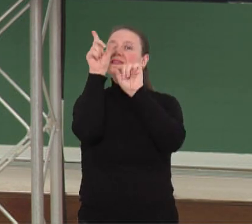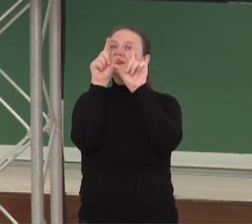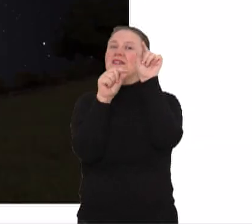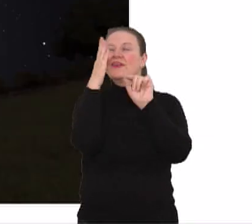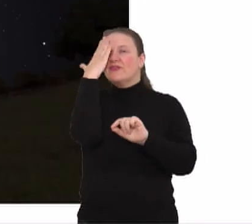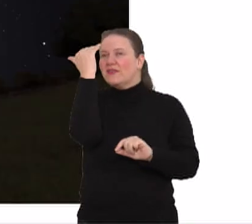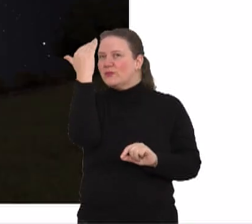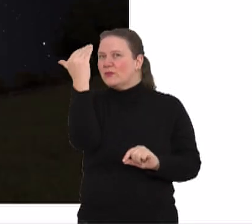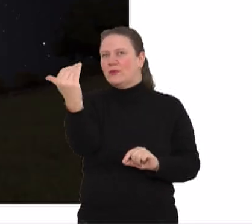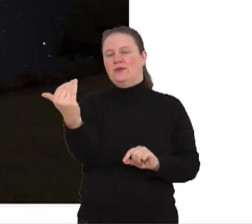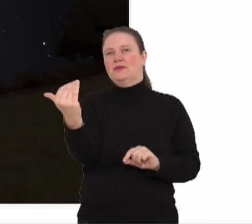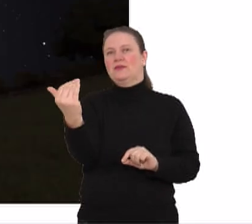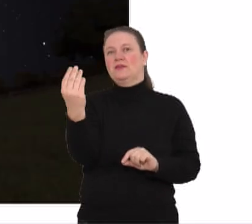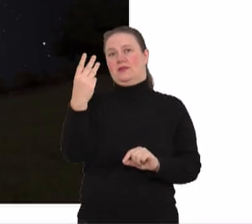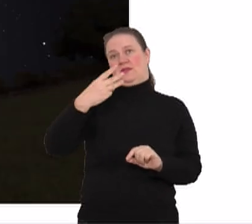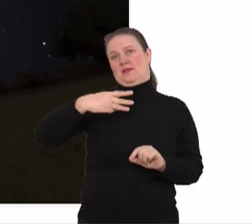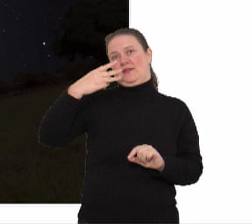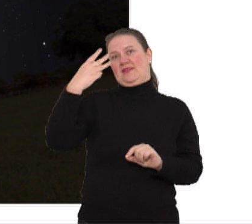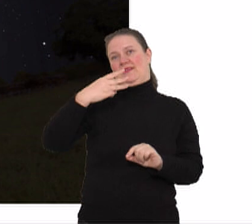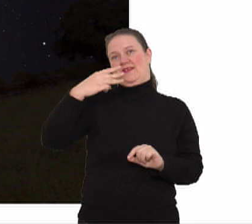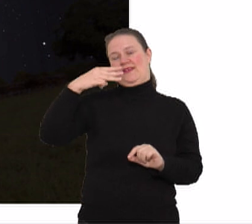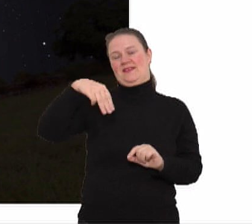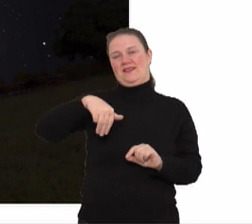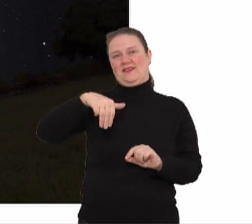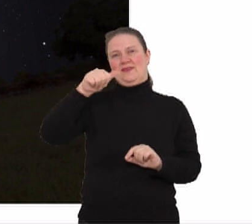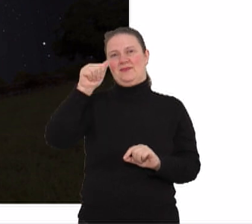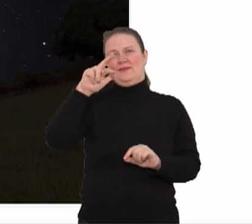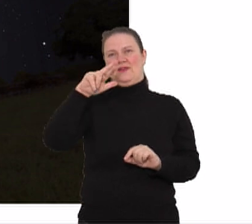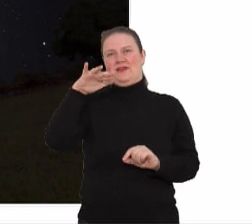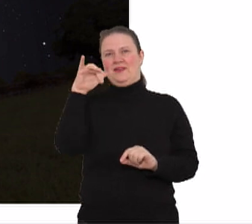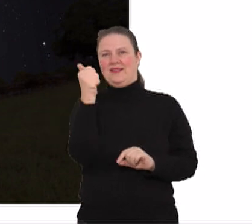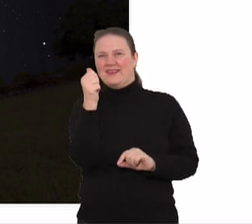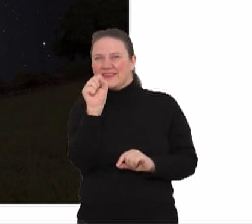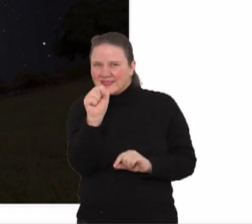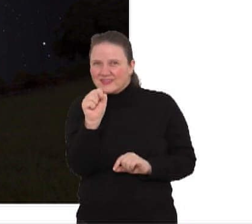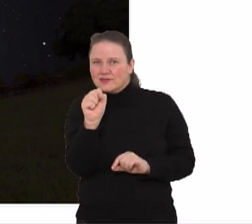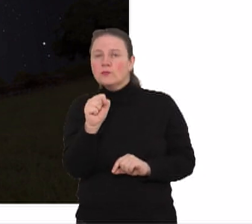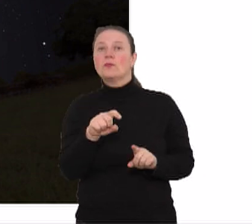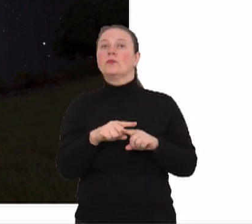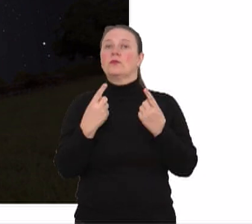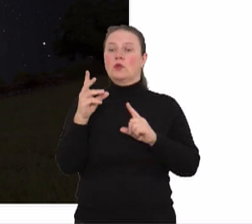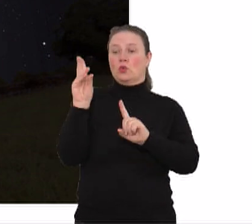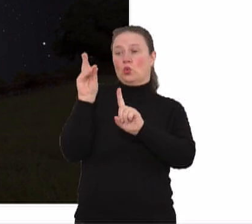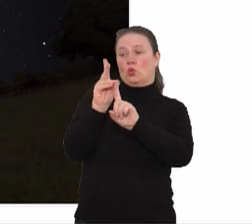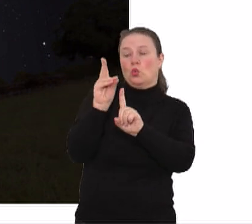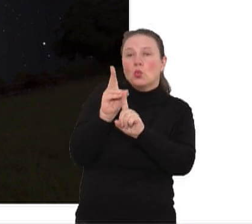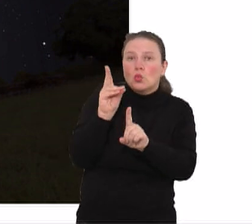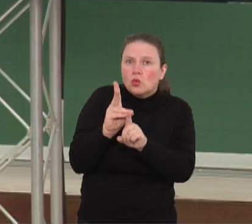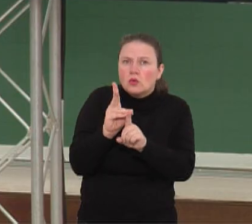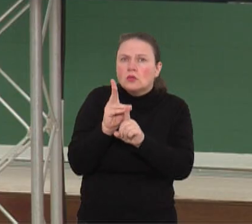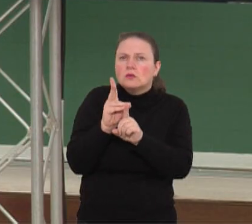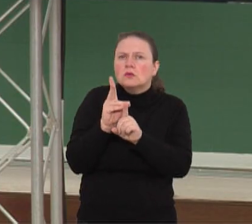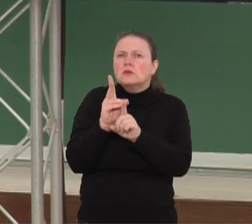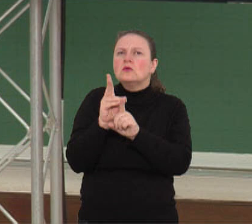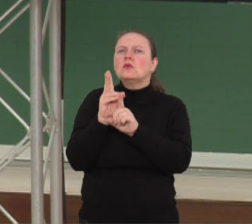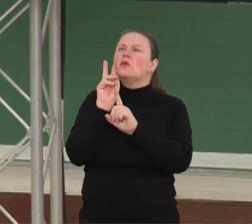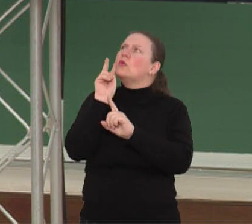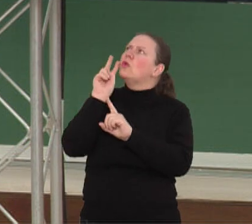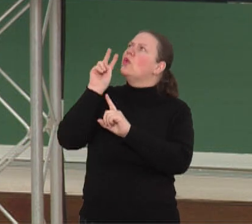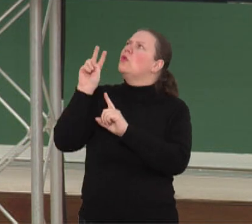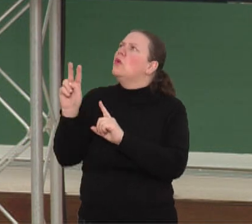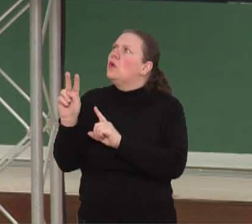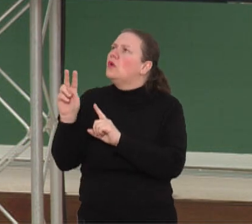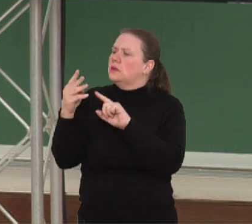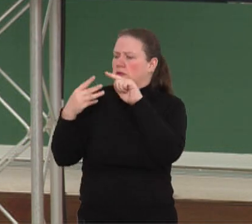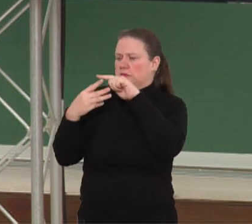que as pessoas costumam chamar de Três Marias. Mas que os índios guaranis não olham para essas 3 estrelas e pensam